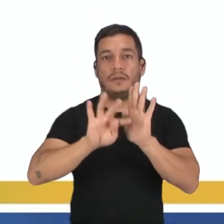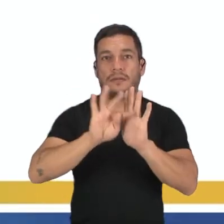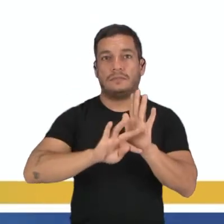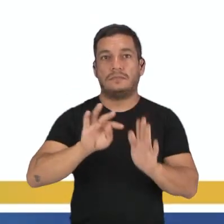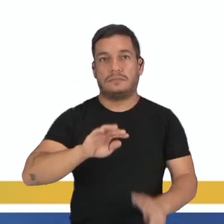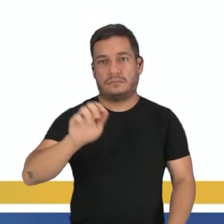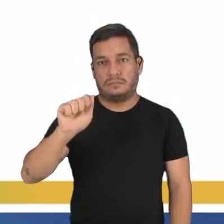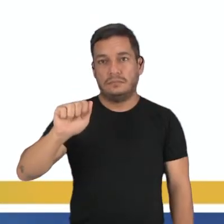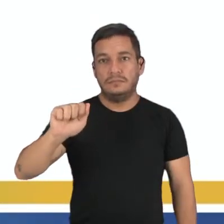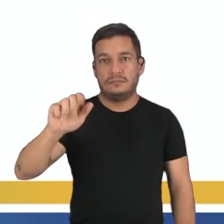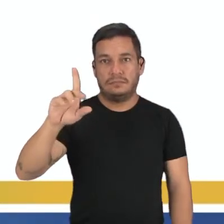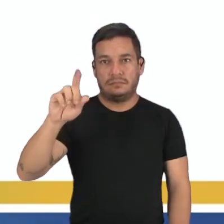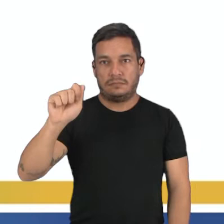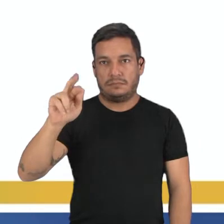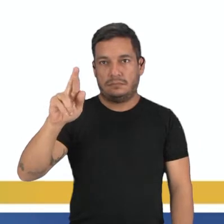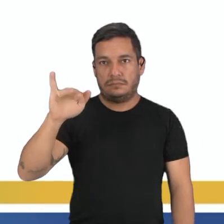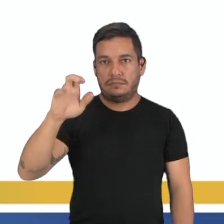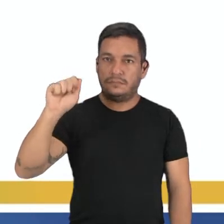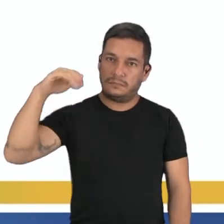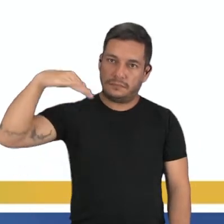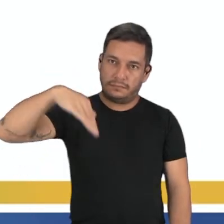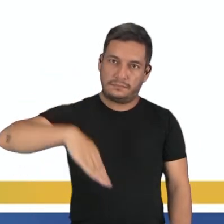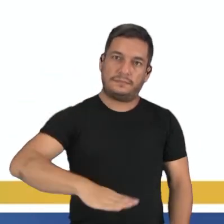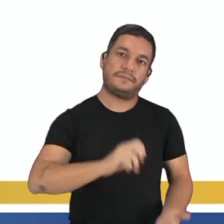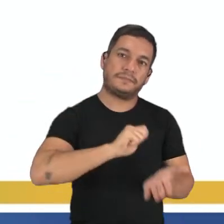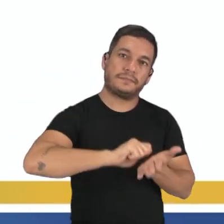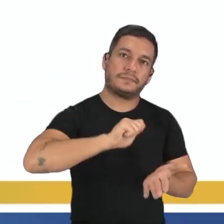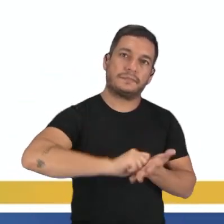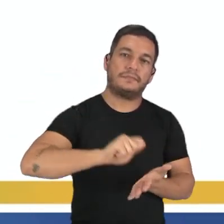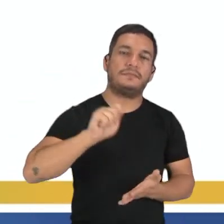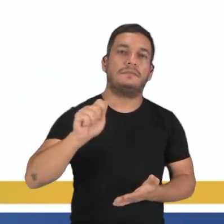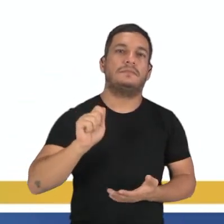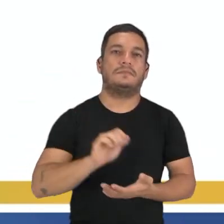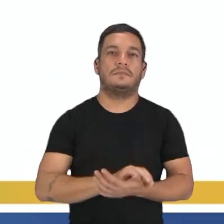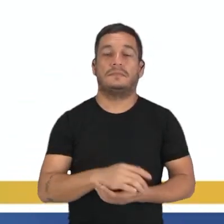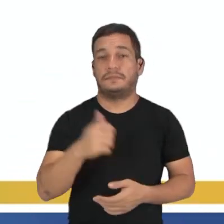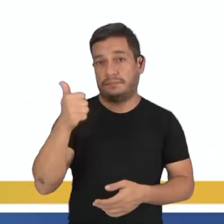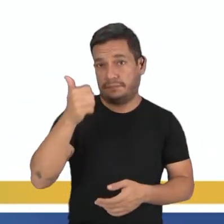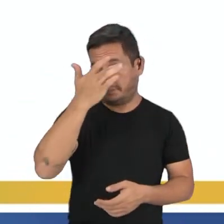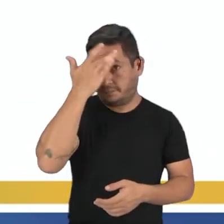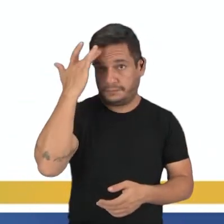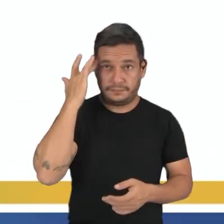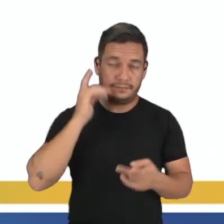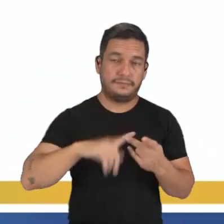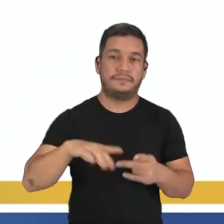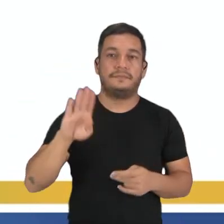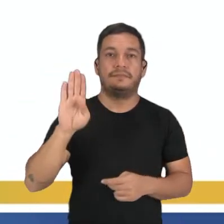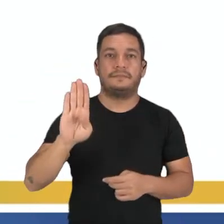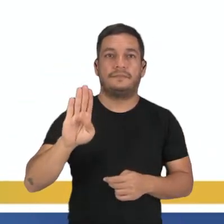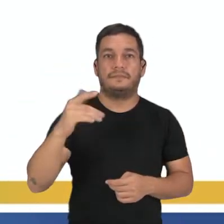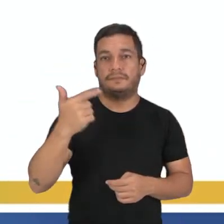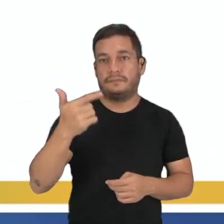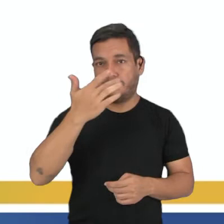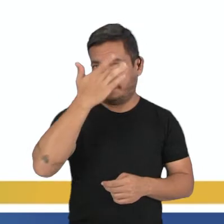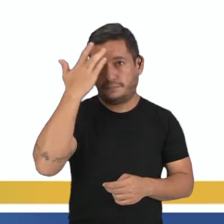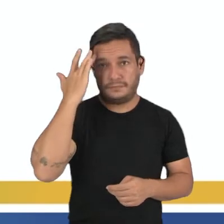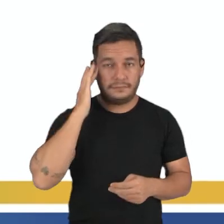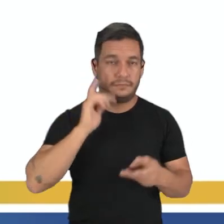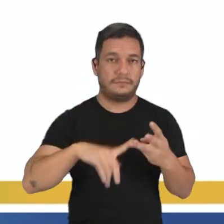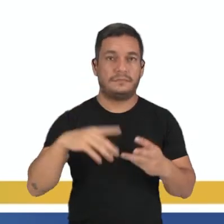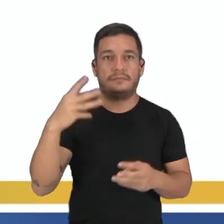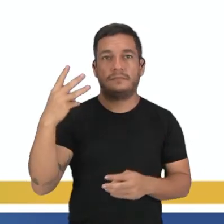e o texto a ladeira foi escrito em letra a primeira pessoa B